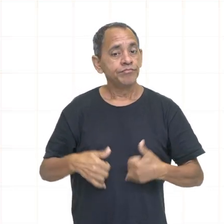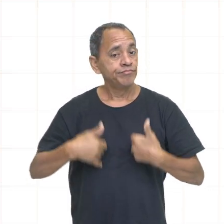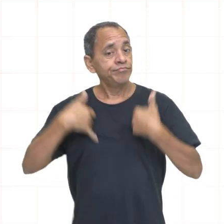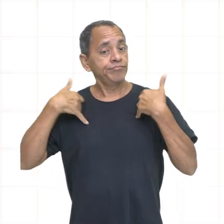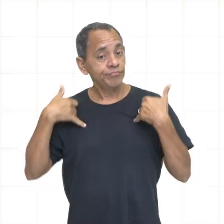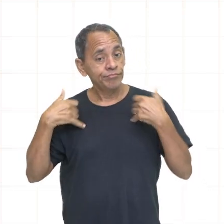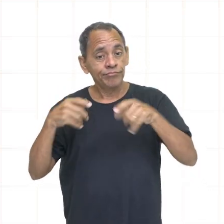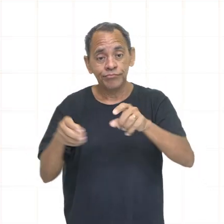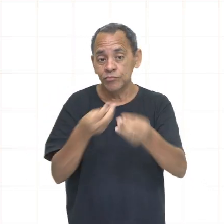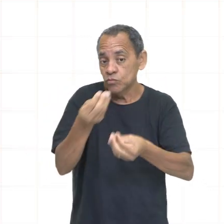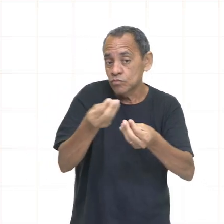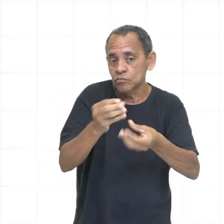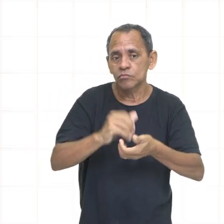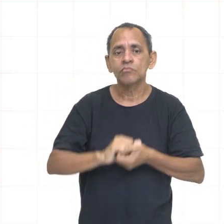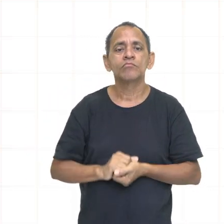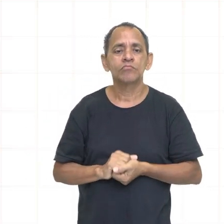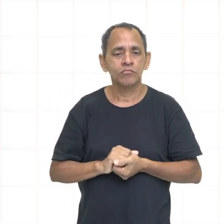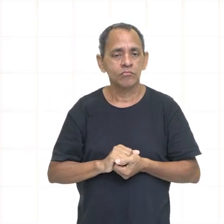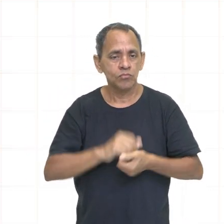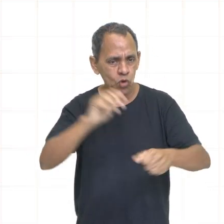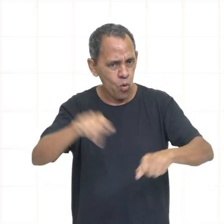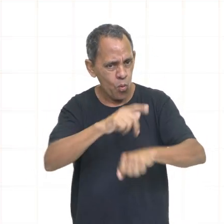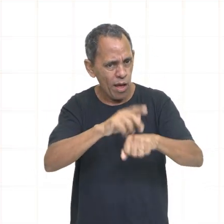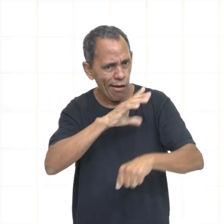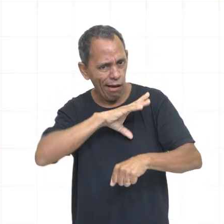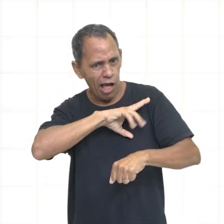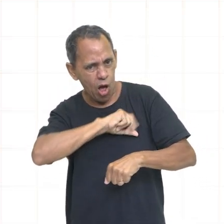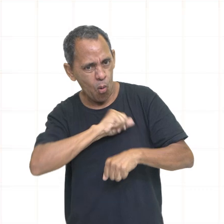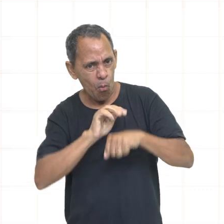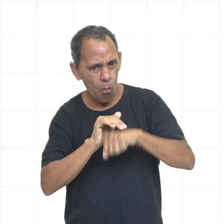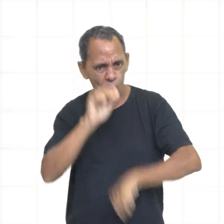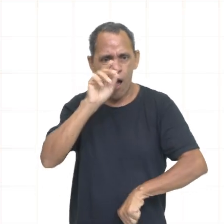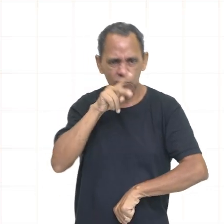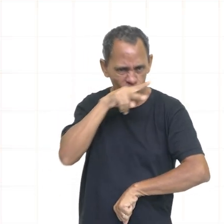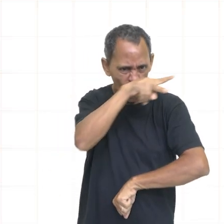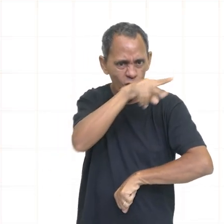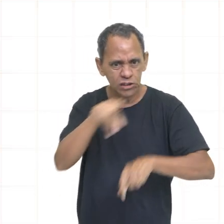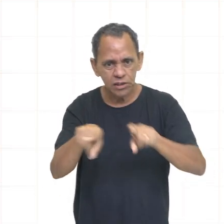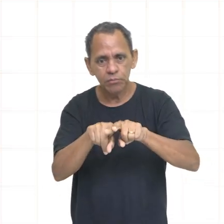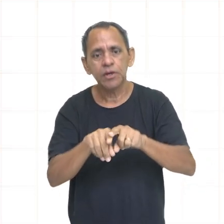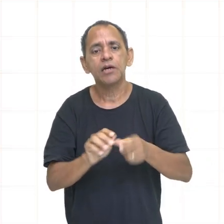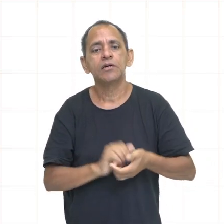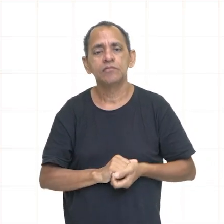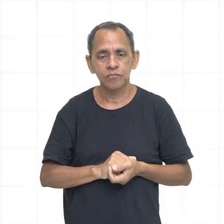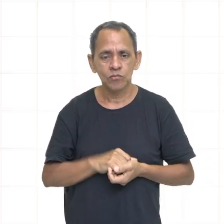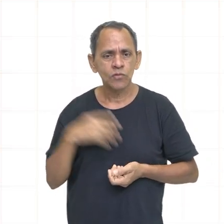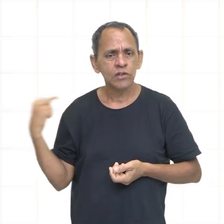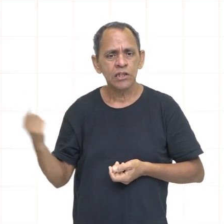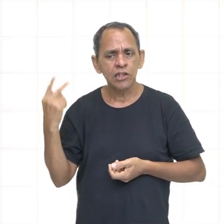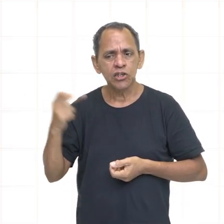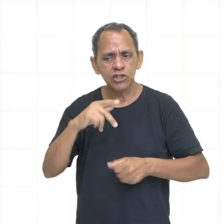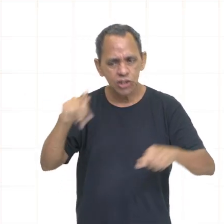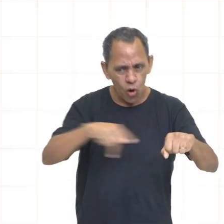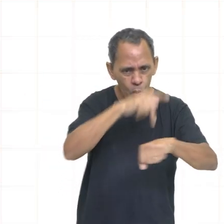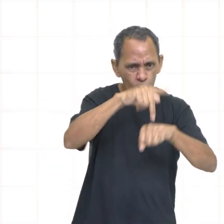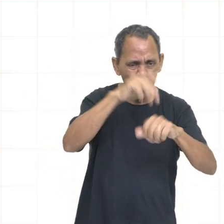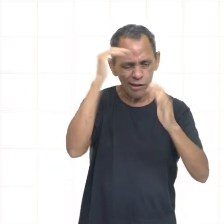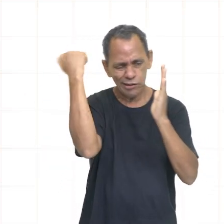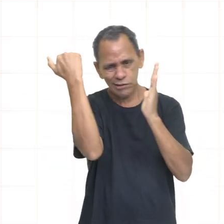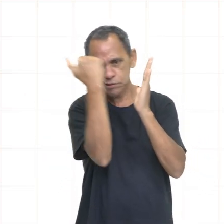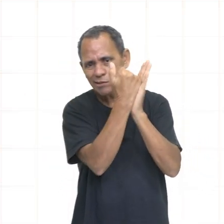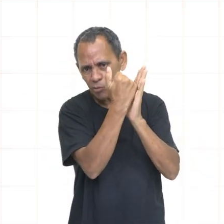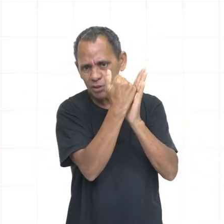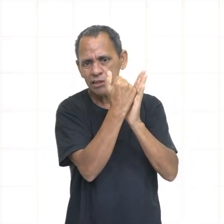nacionalismo exacerbado e exagerado, além de valorizar a sua nação, ele, de certa